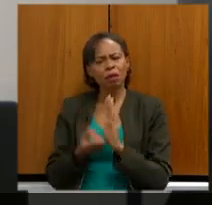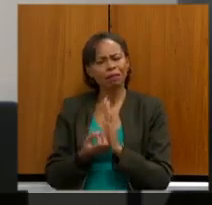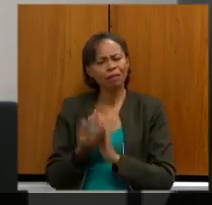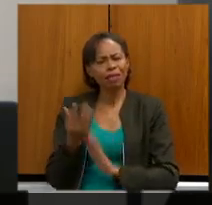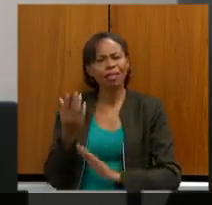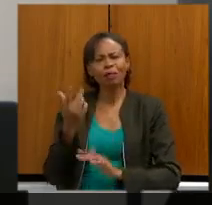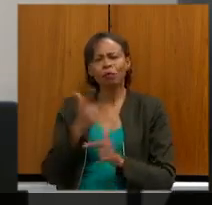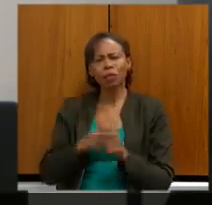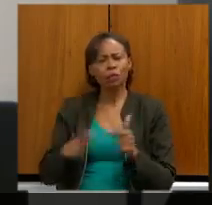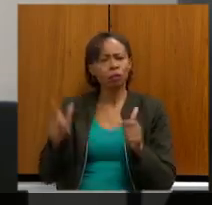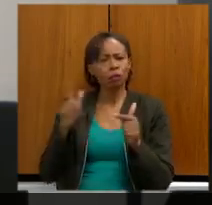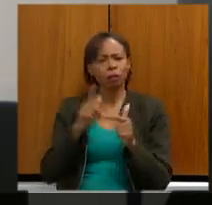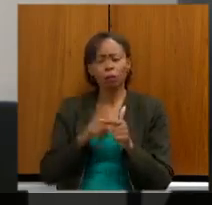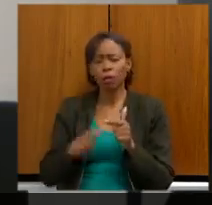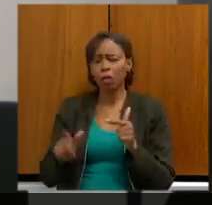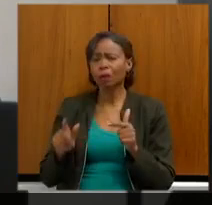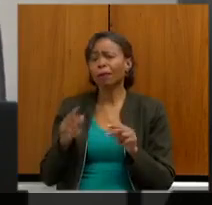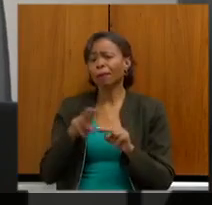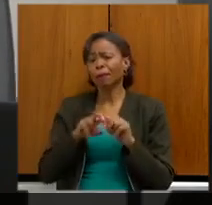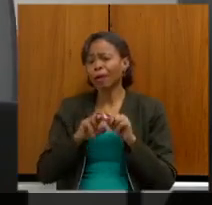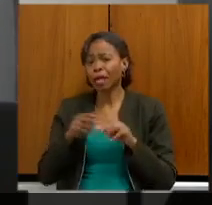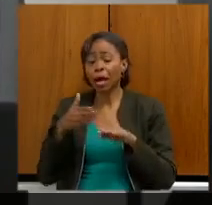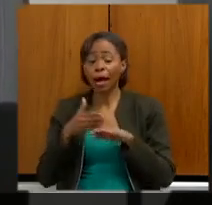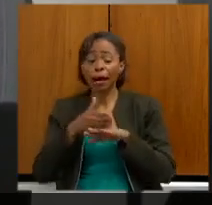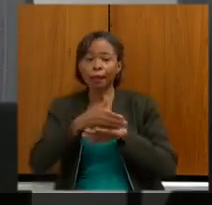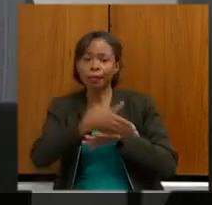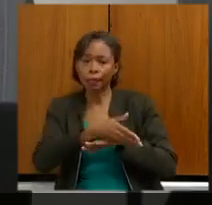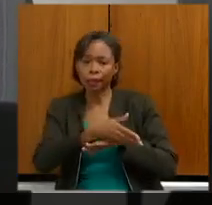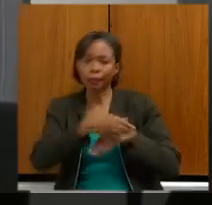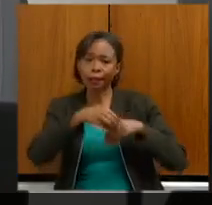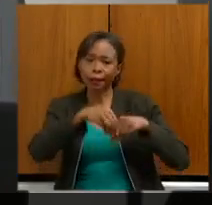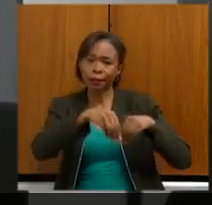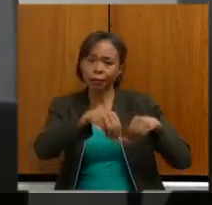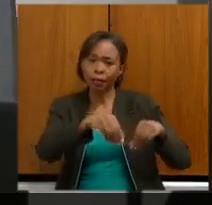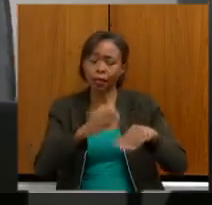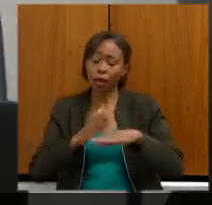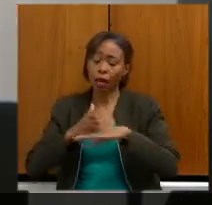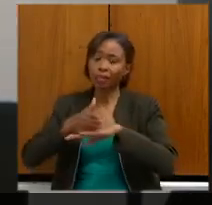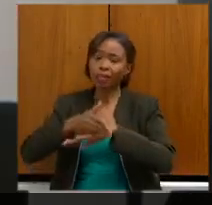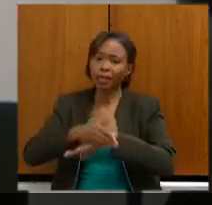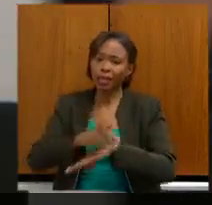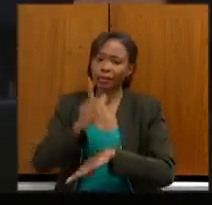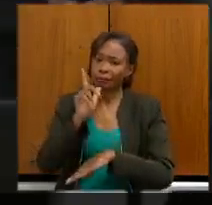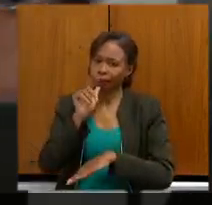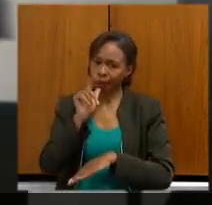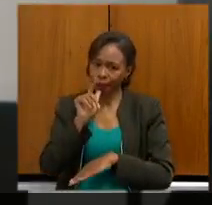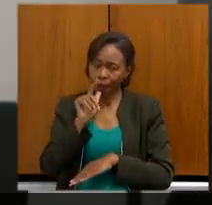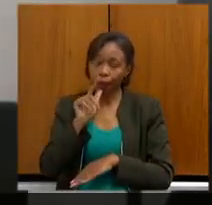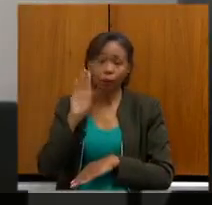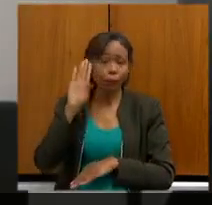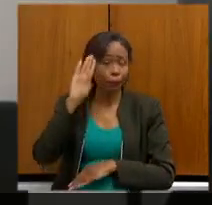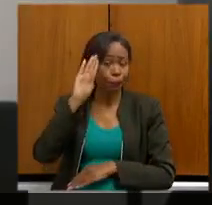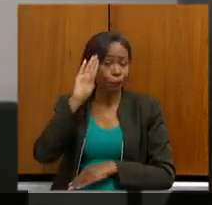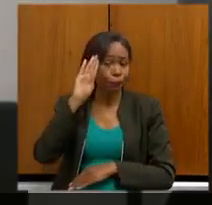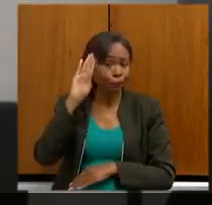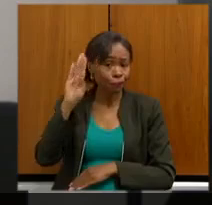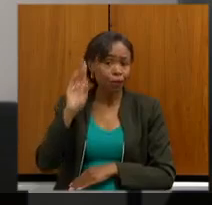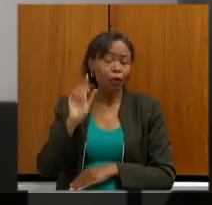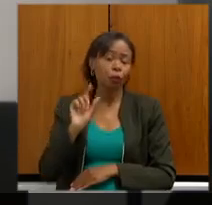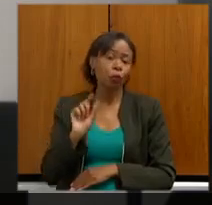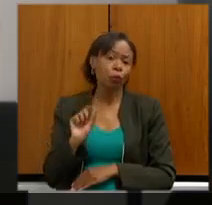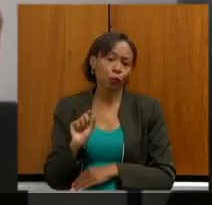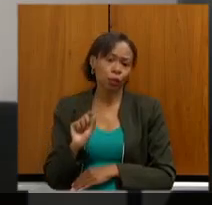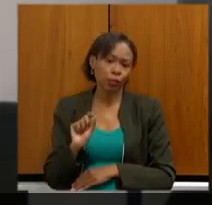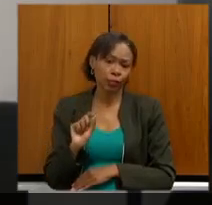conflitos relacionados ao acesso à Terra acesso à água e principalmente é nós